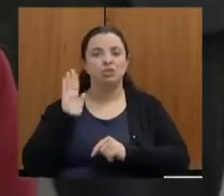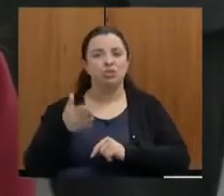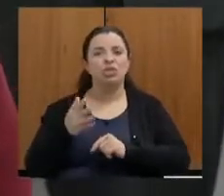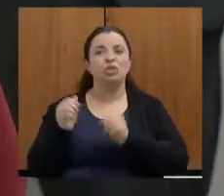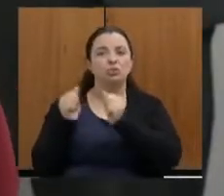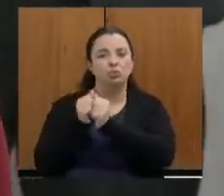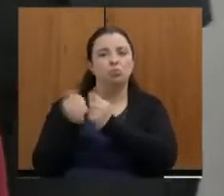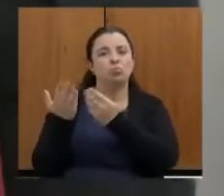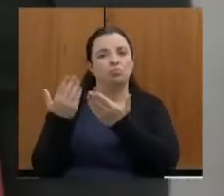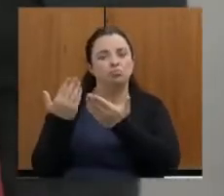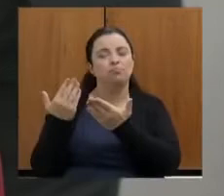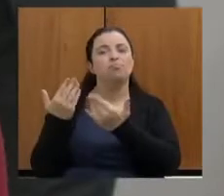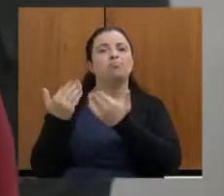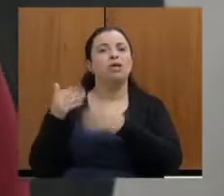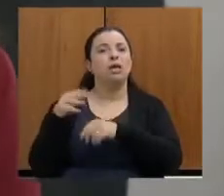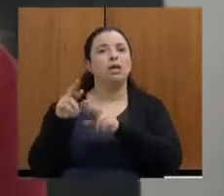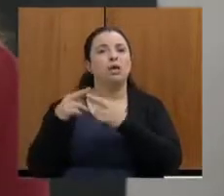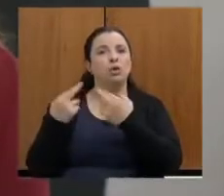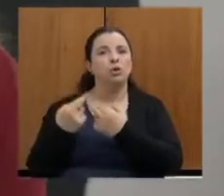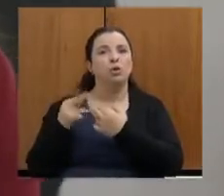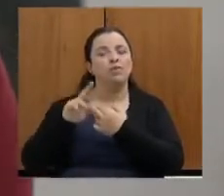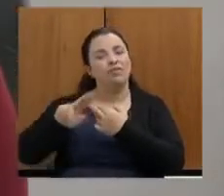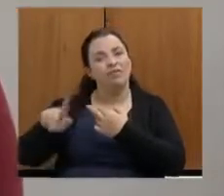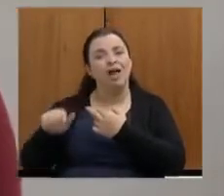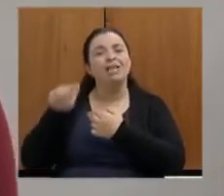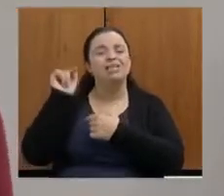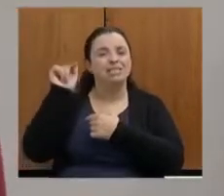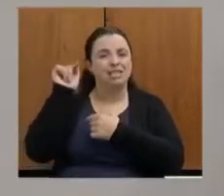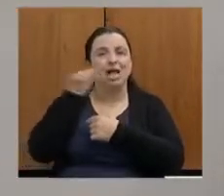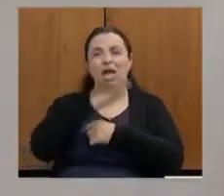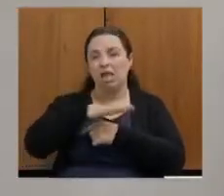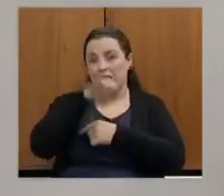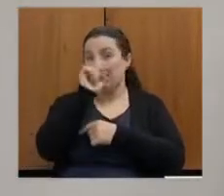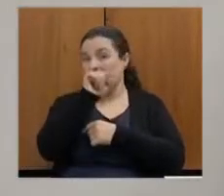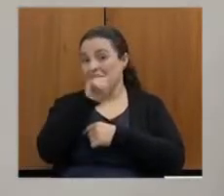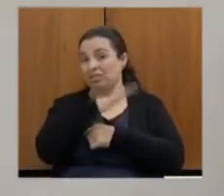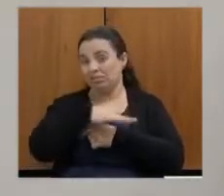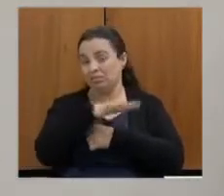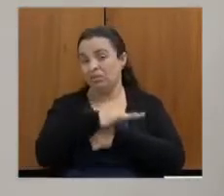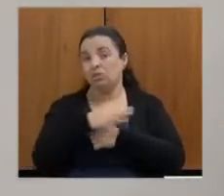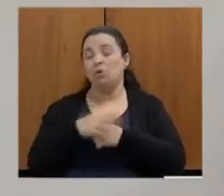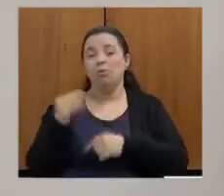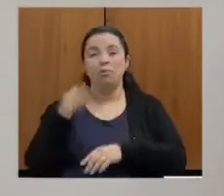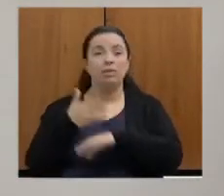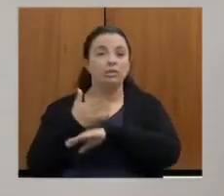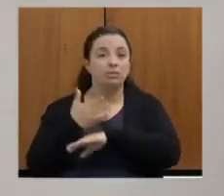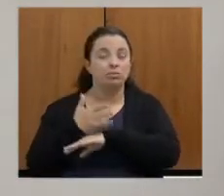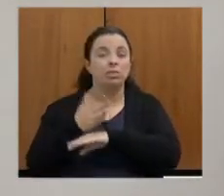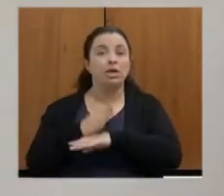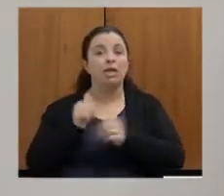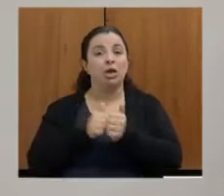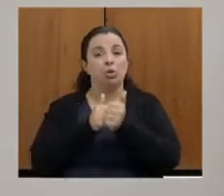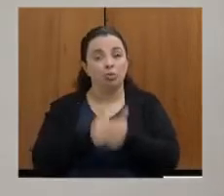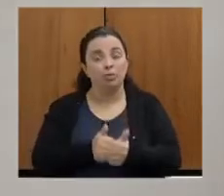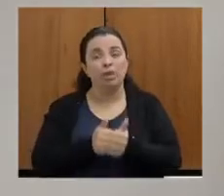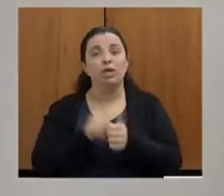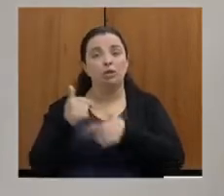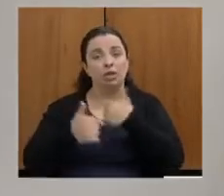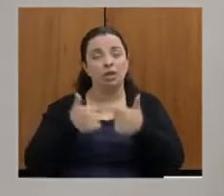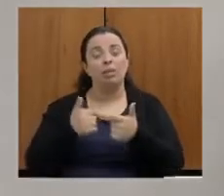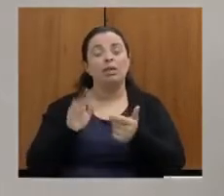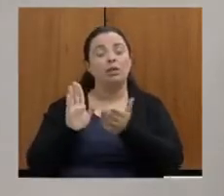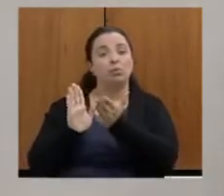atividades na região né com participando e acompanhando e da comissão externa então